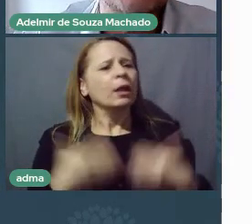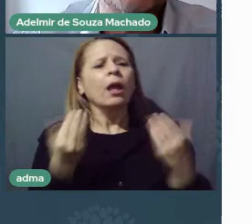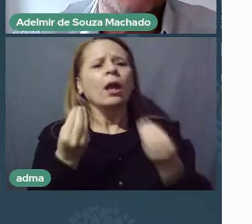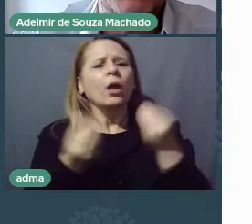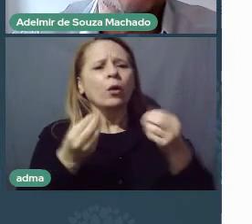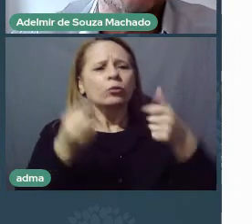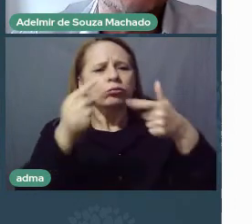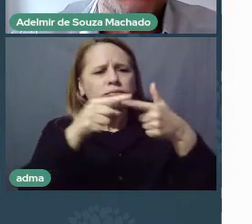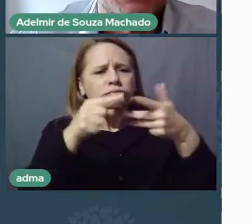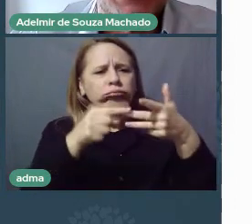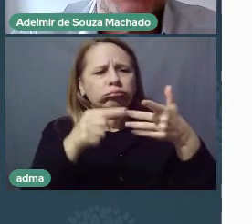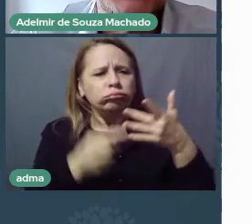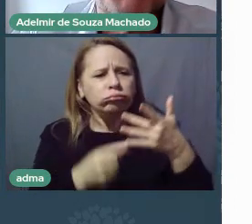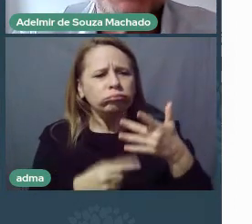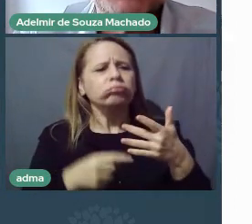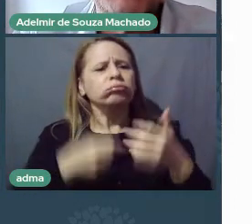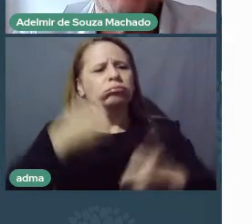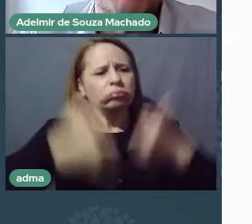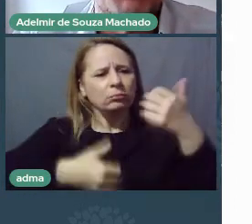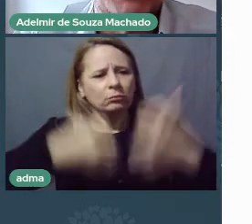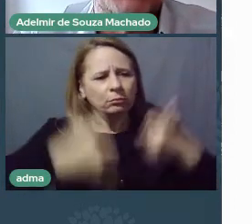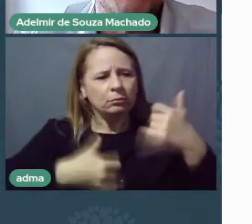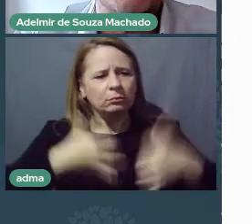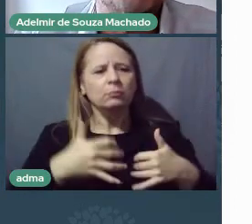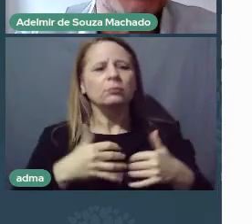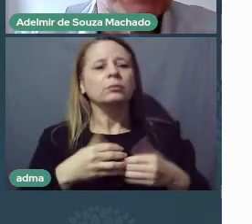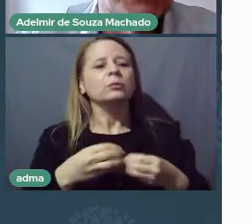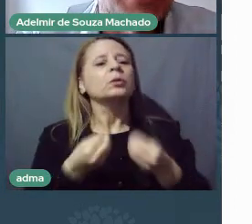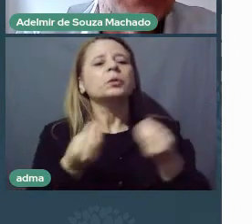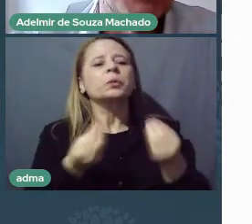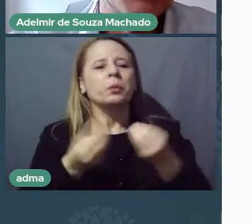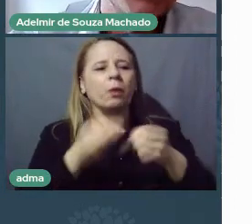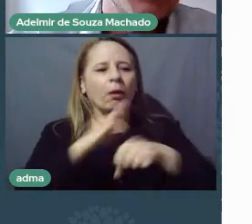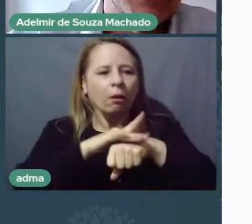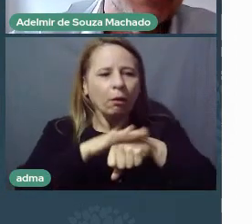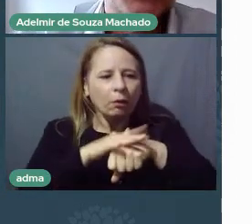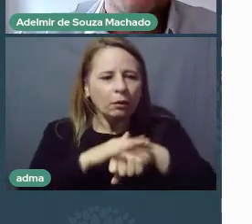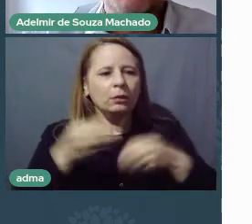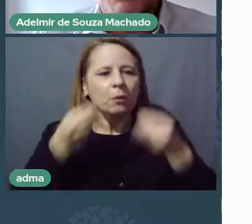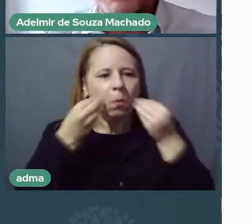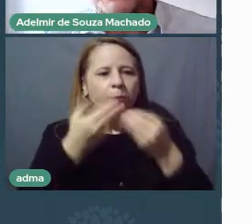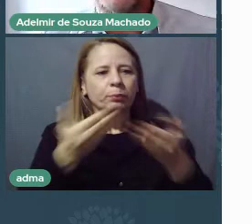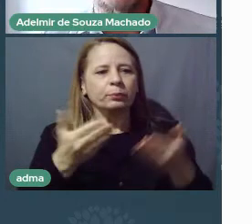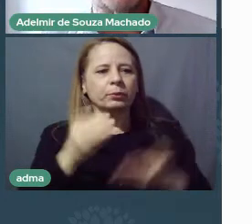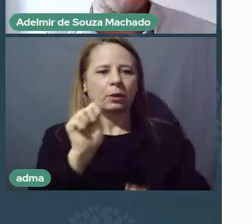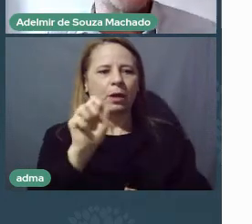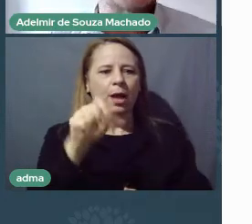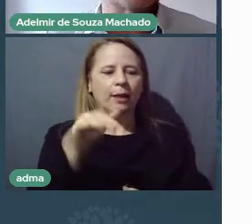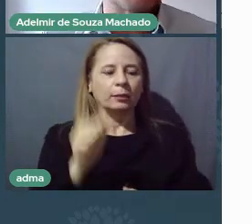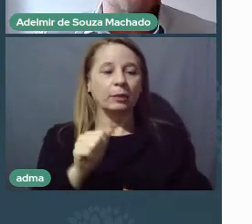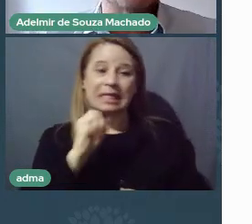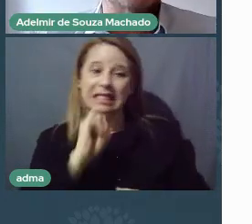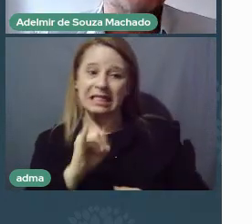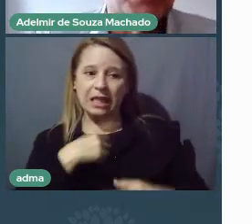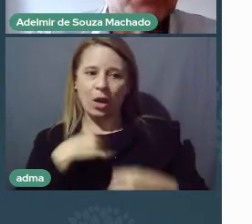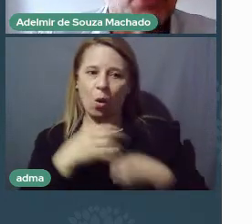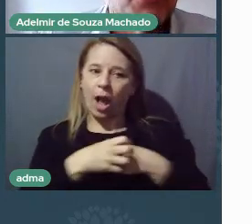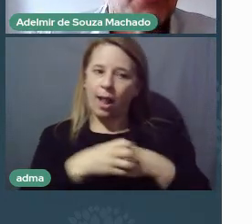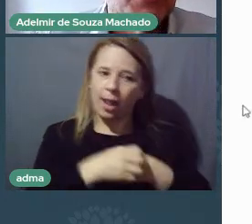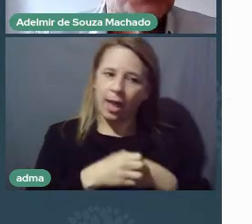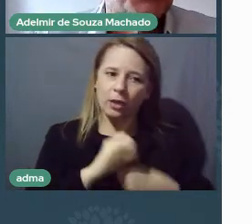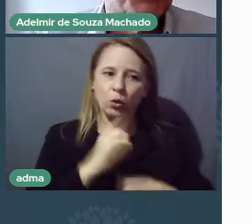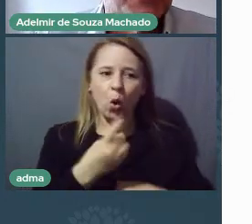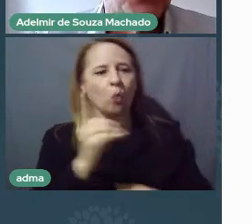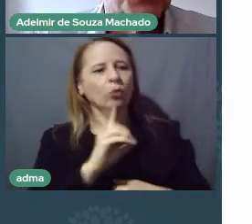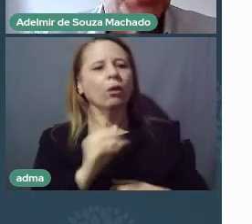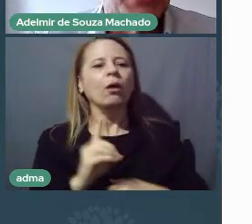esses relacionados à expressão da doença, né? À expressão da asma? Claro, se eu sou alérgico ou não alérgico, eu dependo,